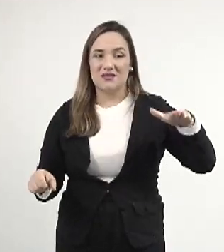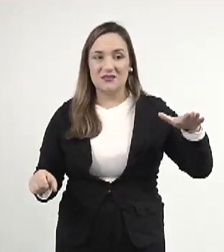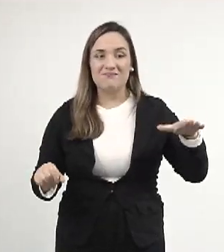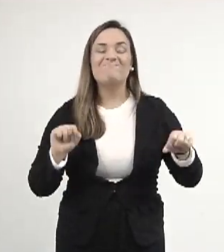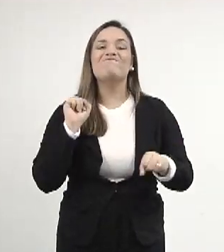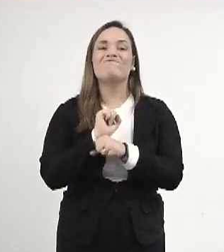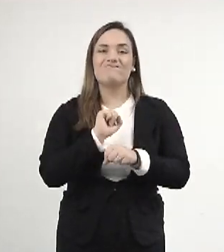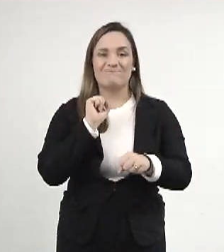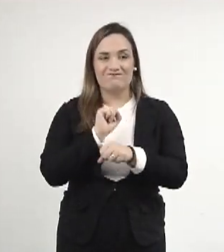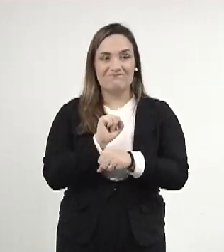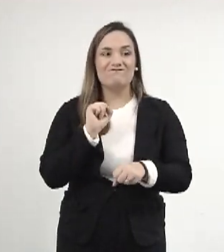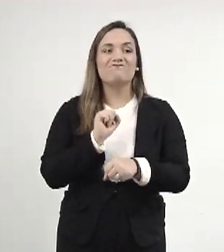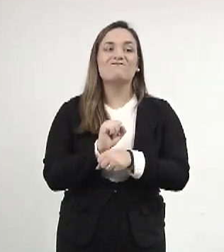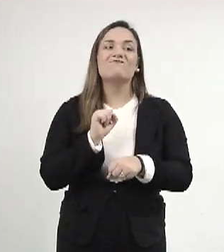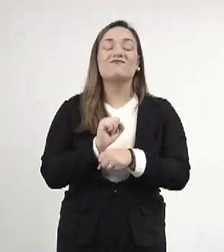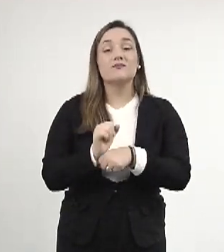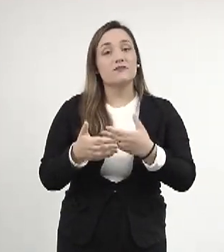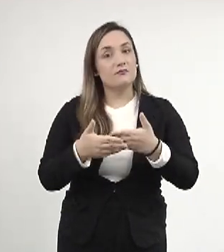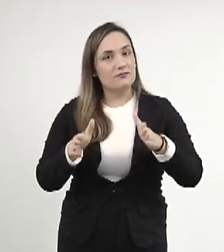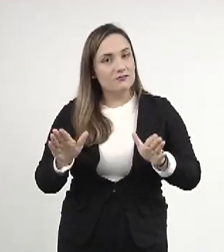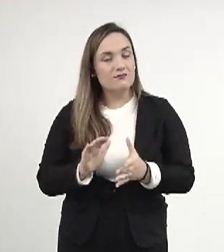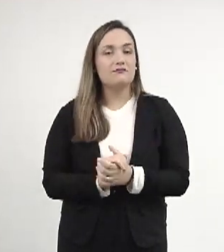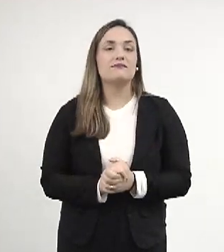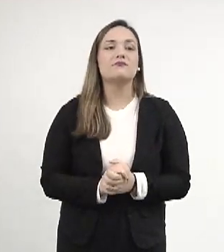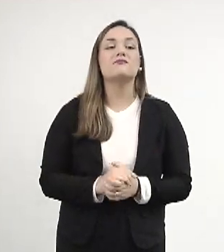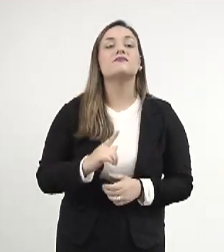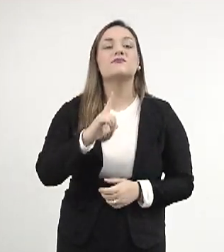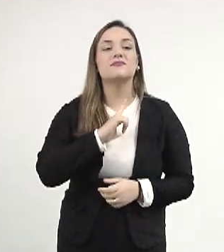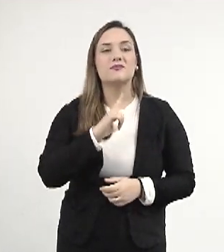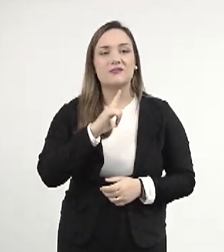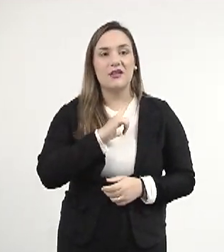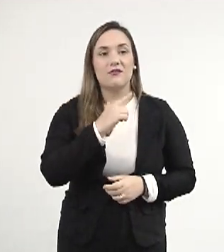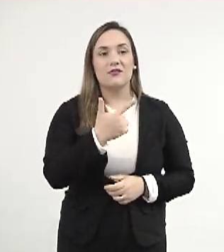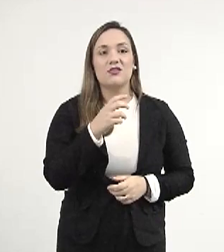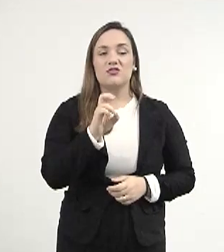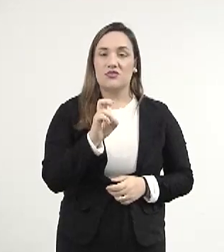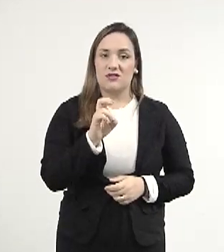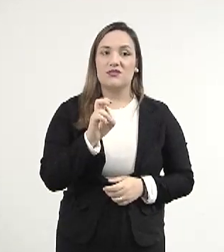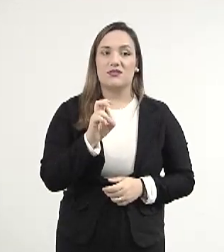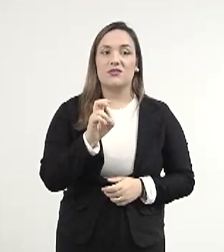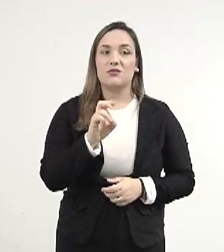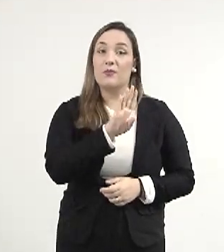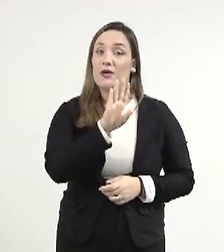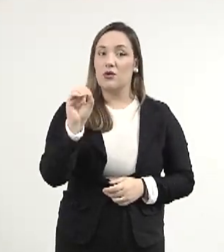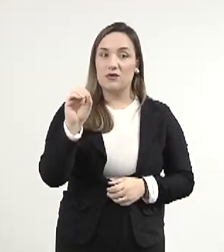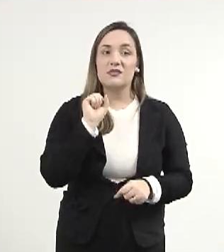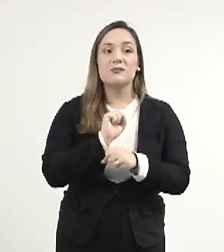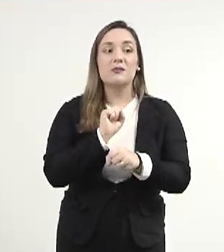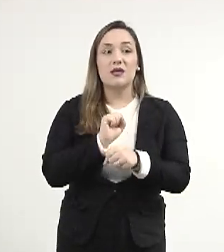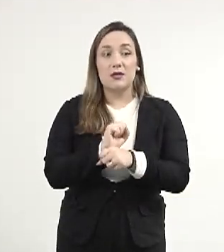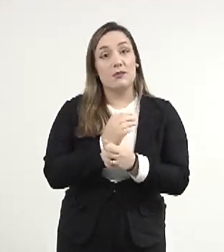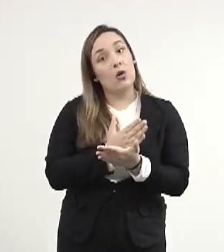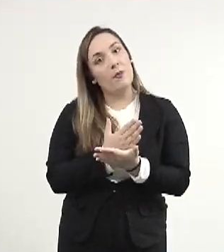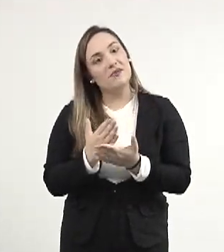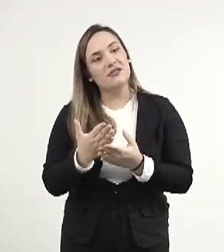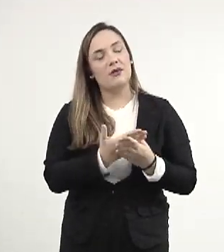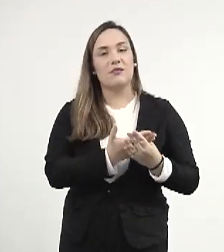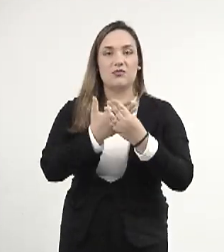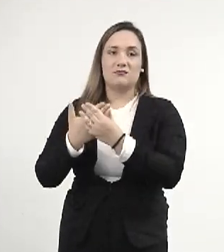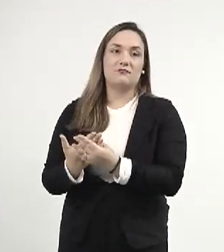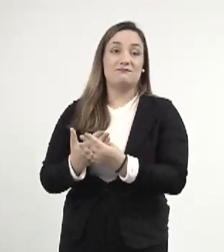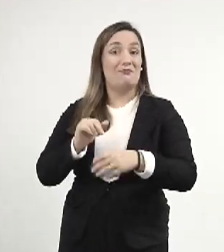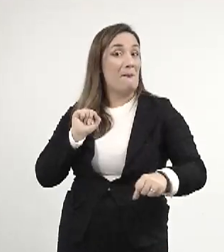aguardando instauração. 25 boletins de ocorrência que aguardam instauração, ou seja, praticamente eles